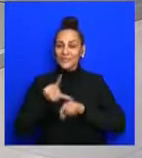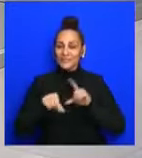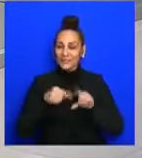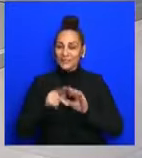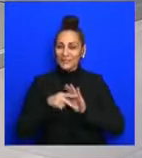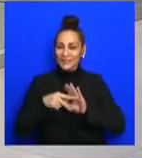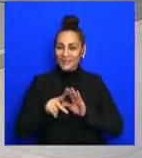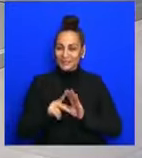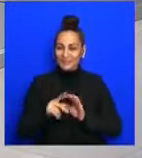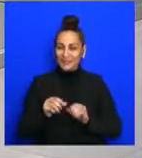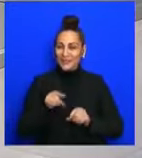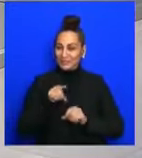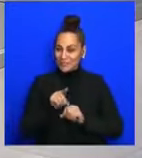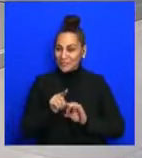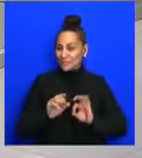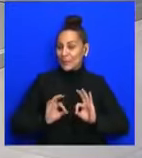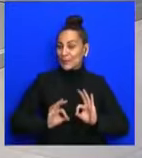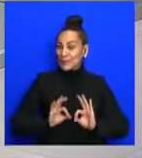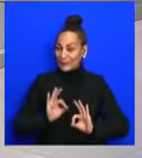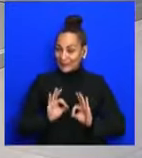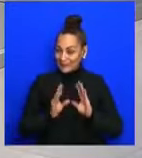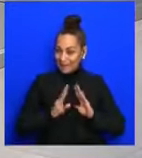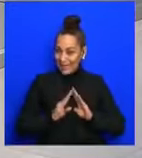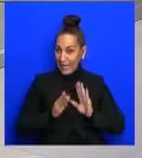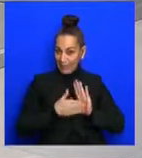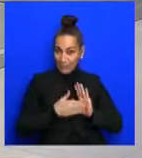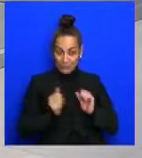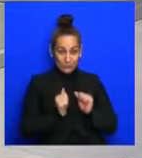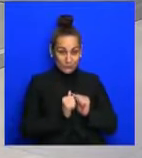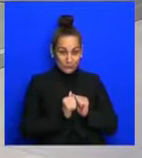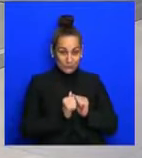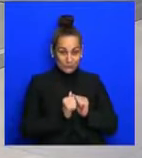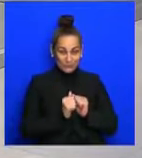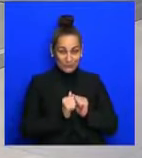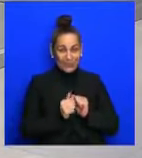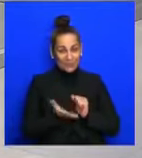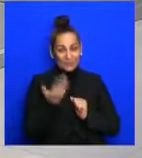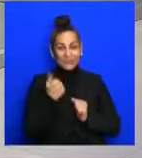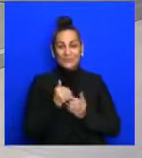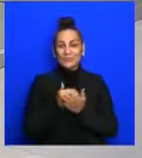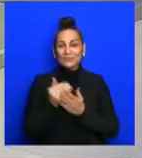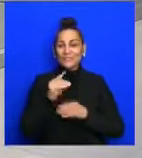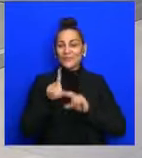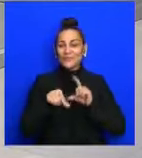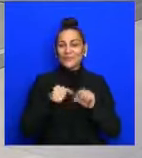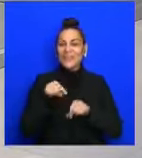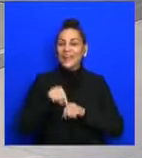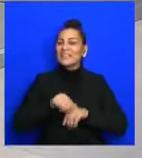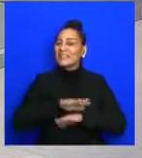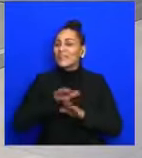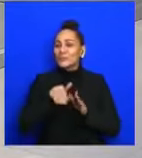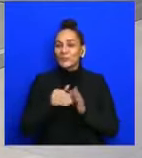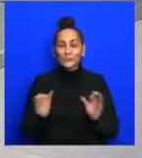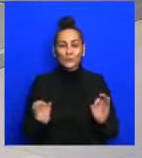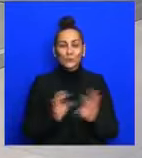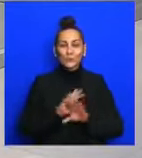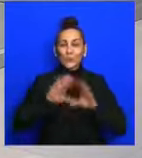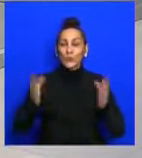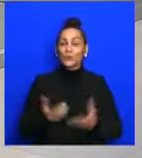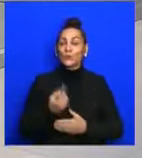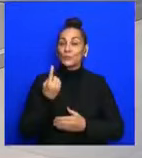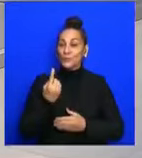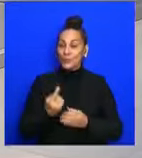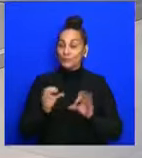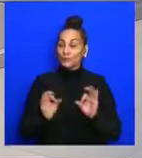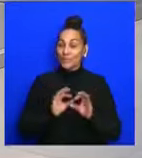nosso sorteio. Você já está preparado aí? Apostas em mãos? Vamos começar o sorteio. Por aqui está tudo pronto, nosso globo